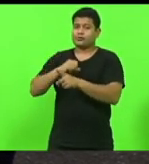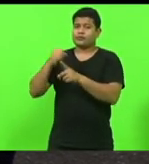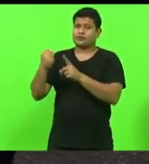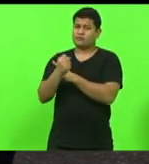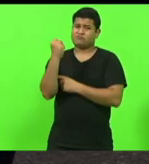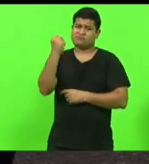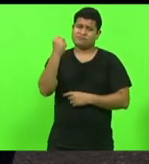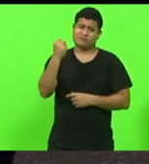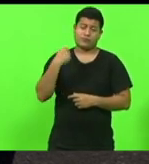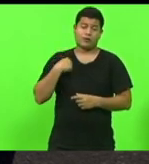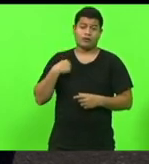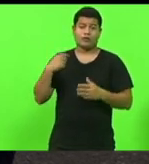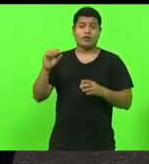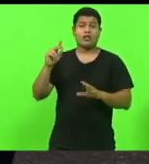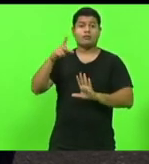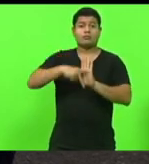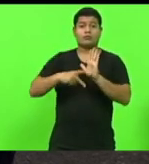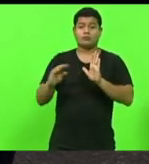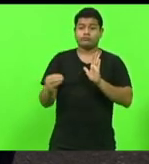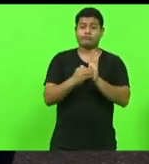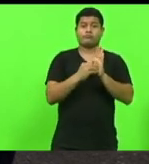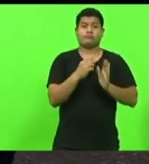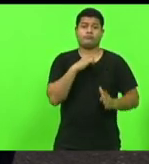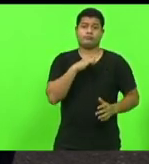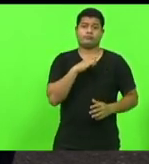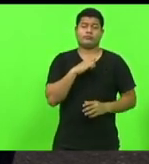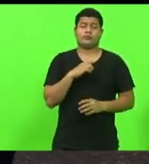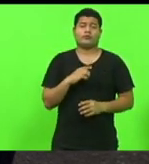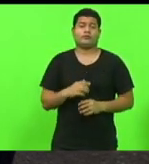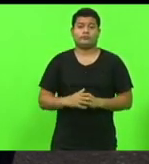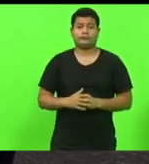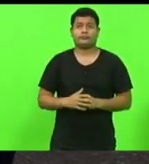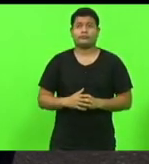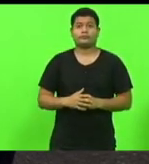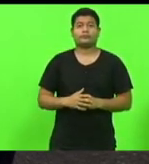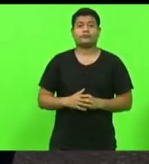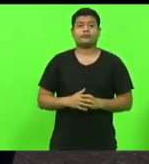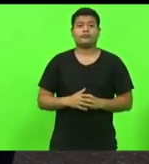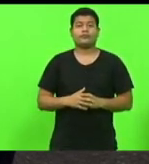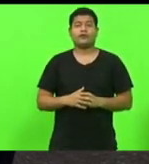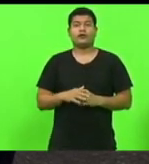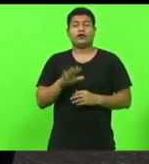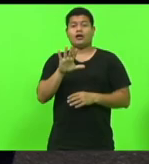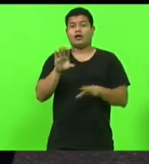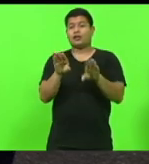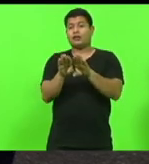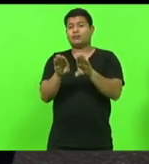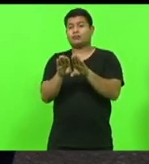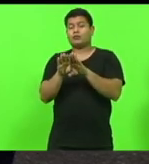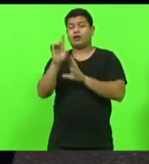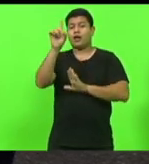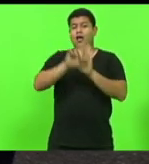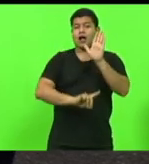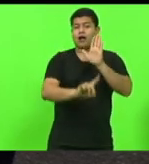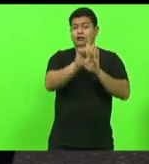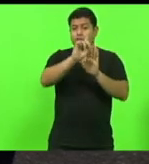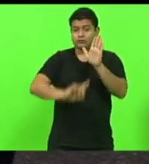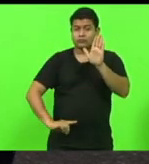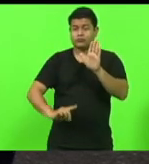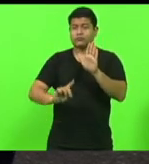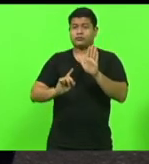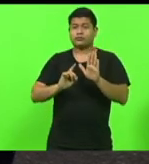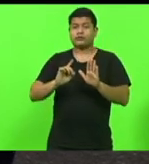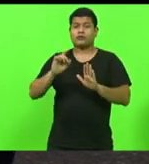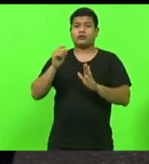também abriga. E quanto à possibilidade de revogação da exoneração a pedido,